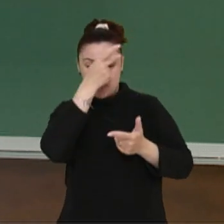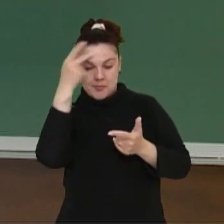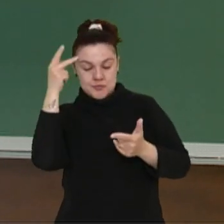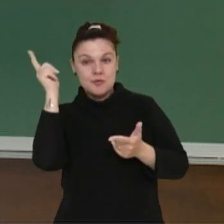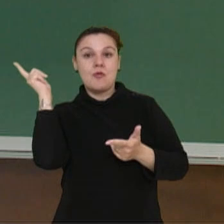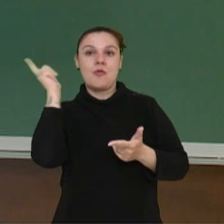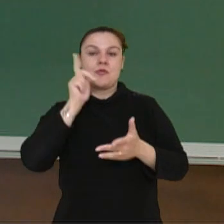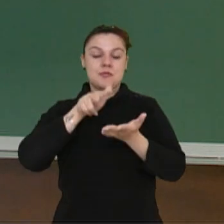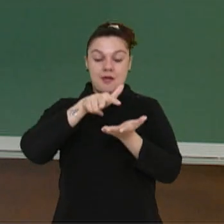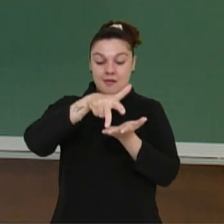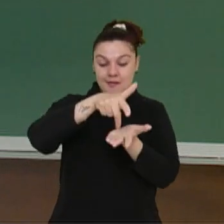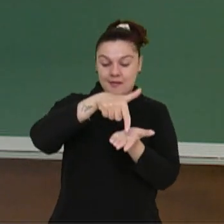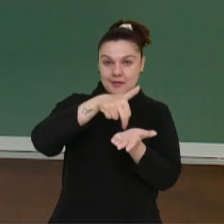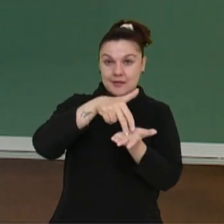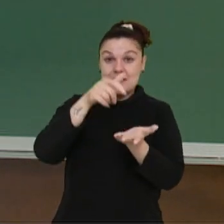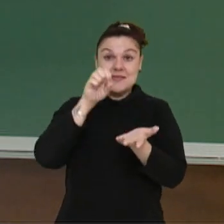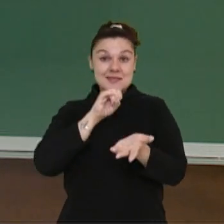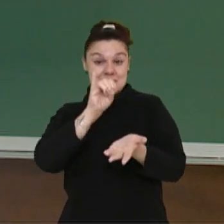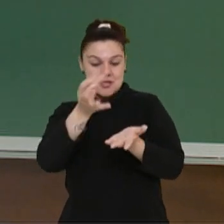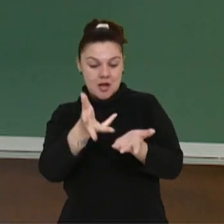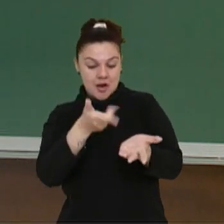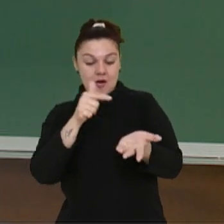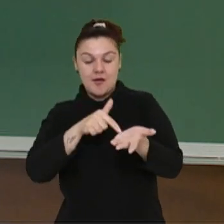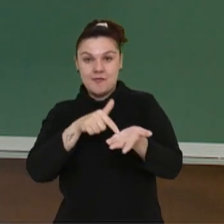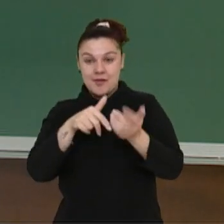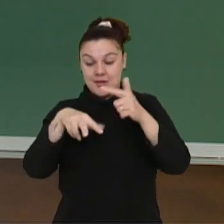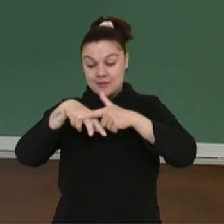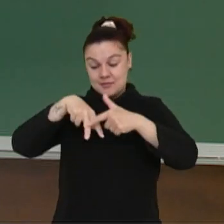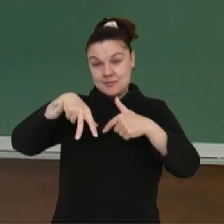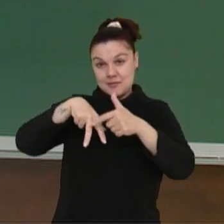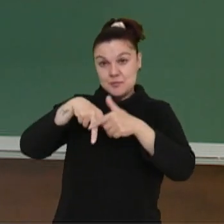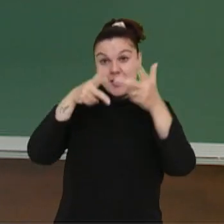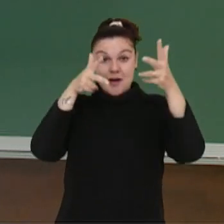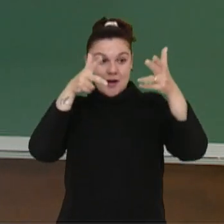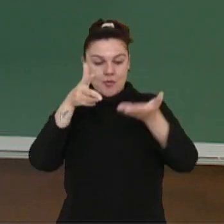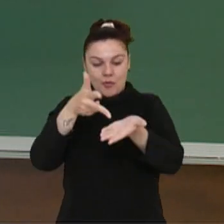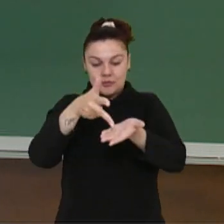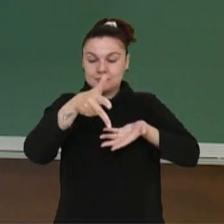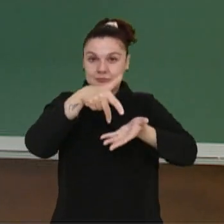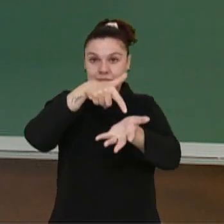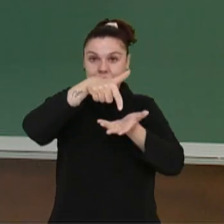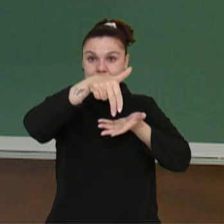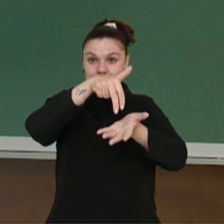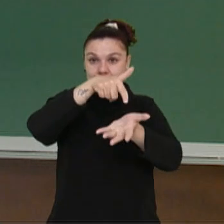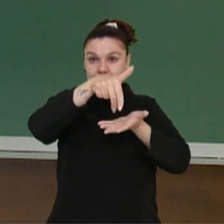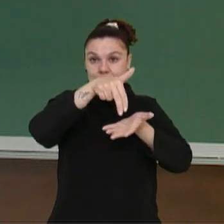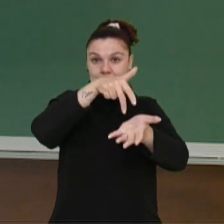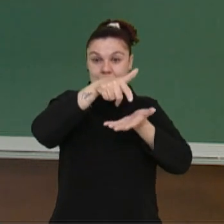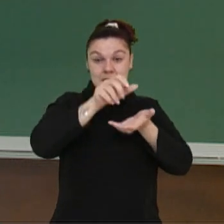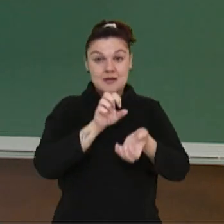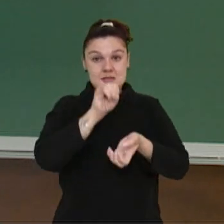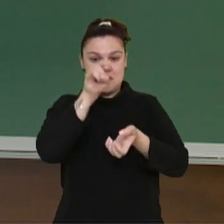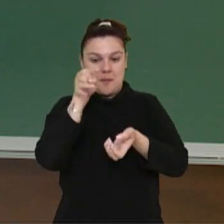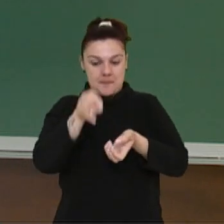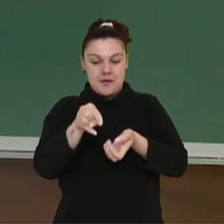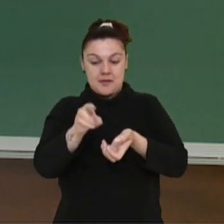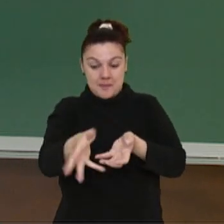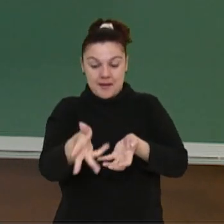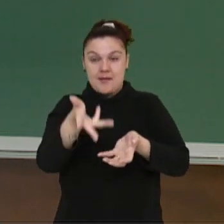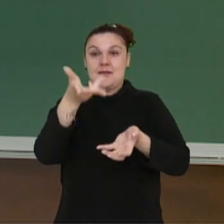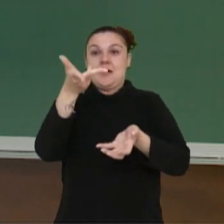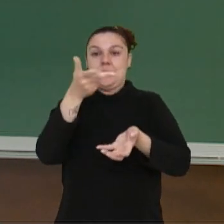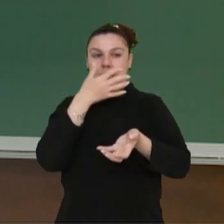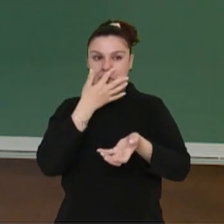só consegue andar na esteira se a velocidade lá das pernas dela é igual à velocidade da esteira. Se você aperta o botão da esteira